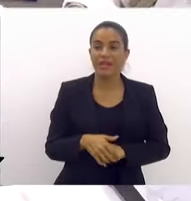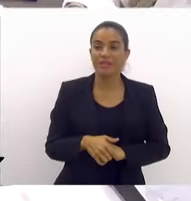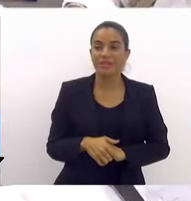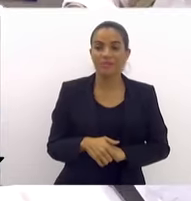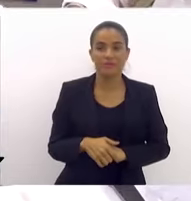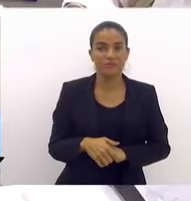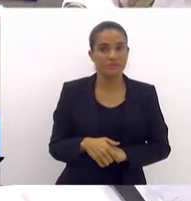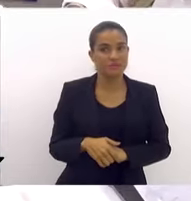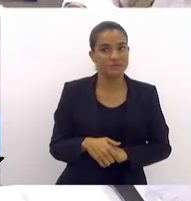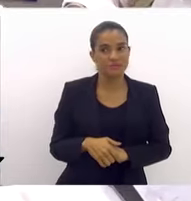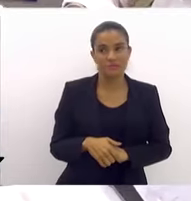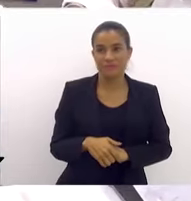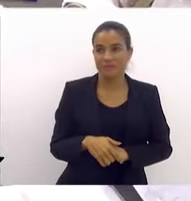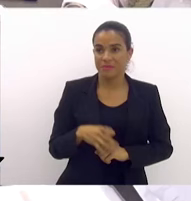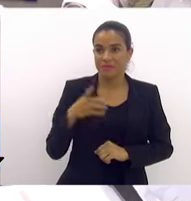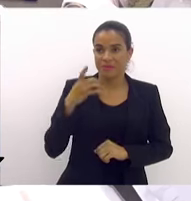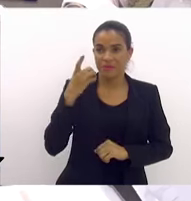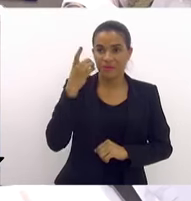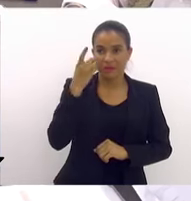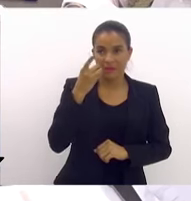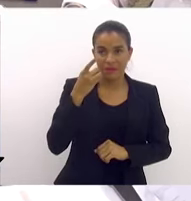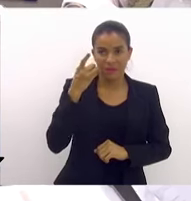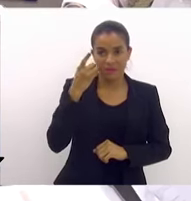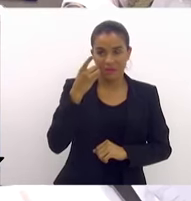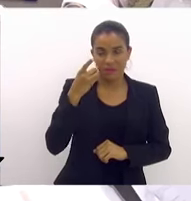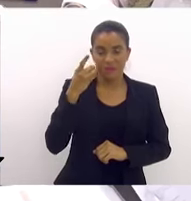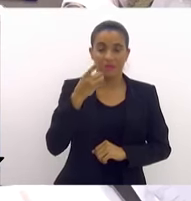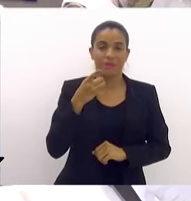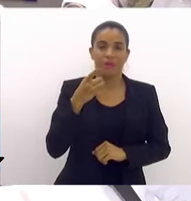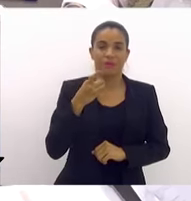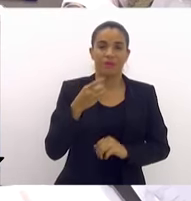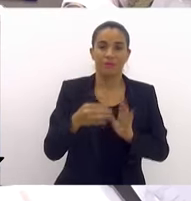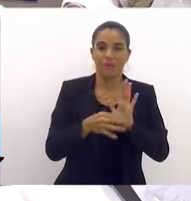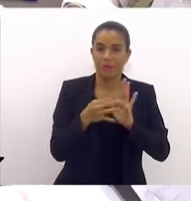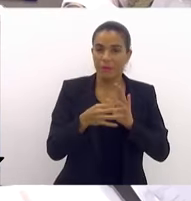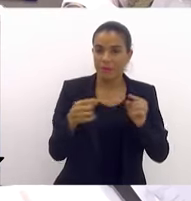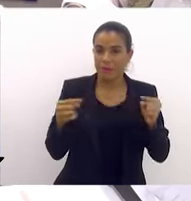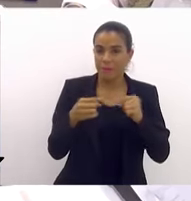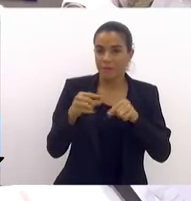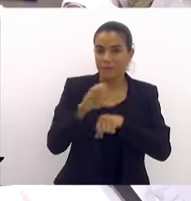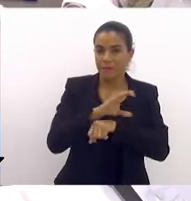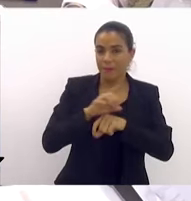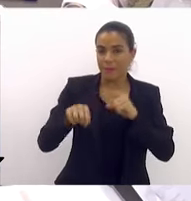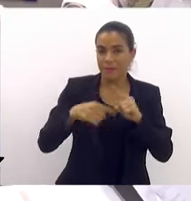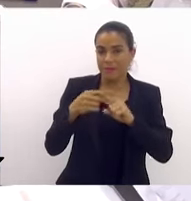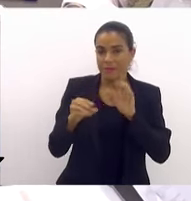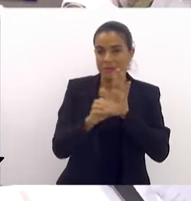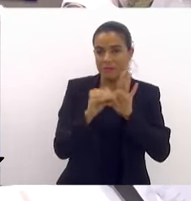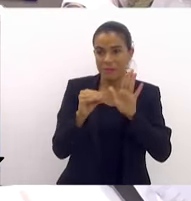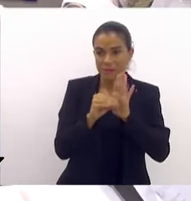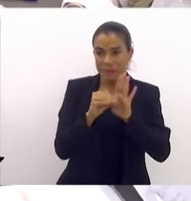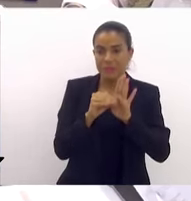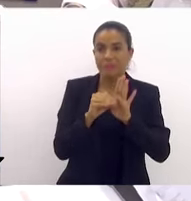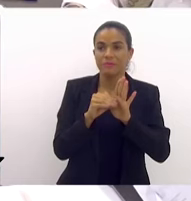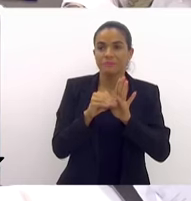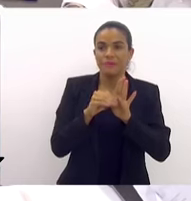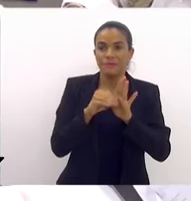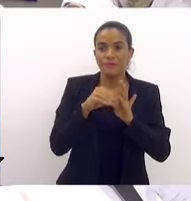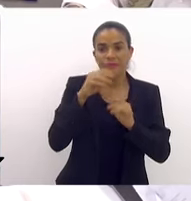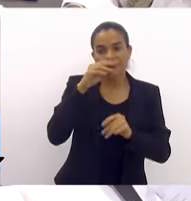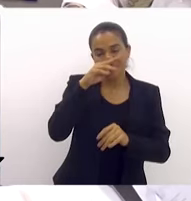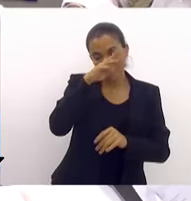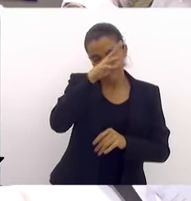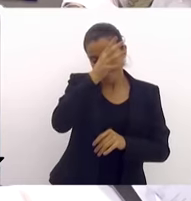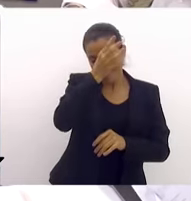Lima. Presidente, eu fiz aqui um parecer pela constitucionalidade com emendas, porque